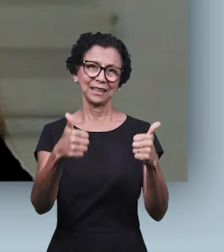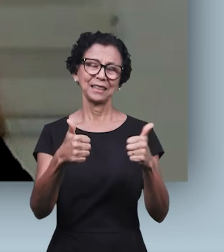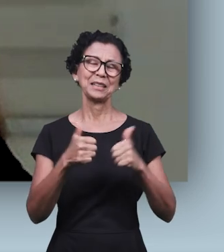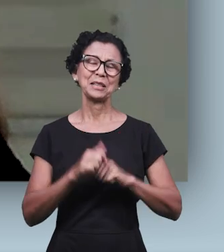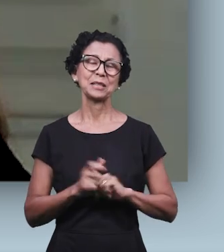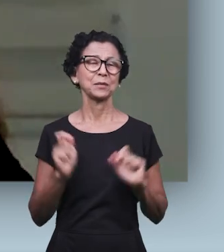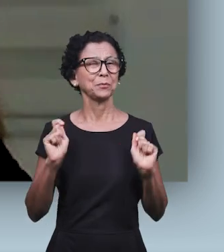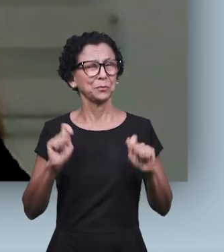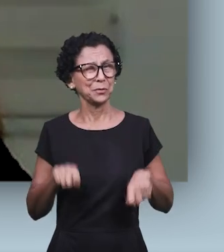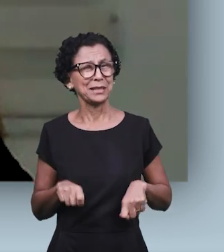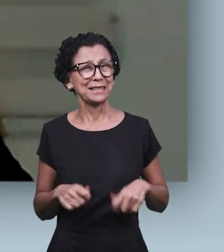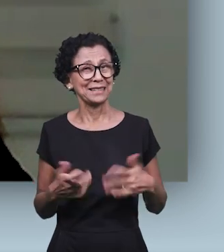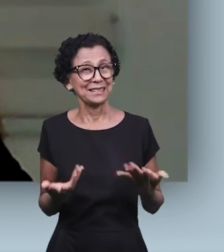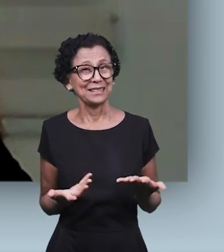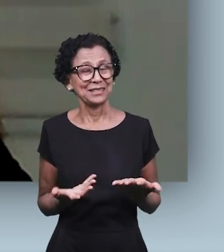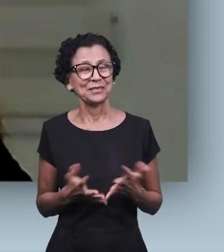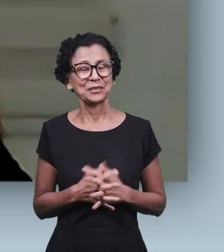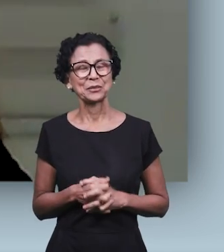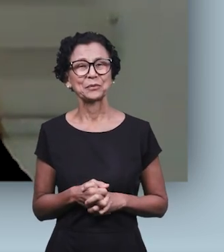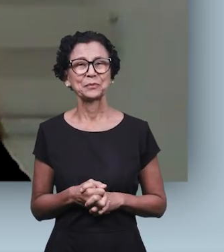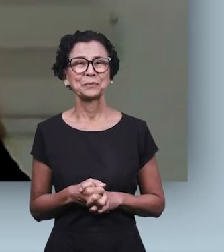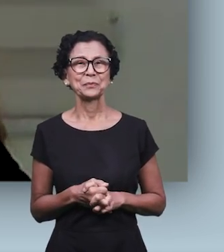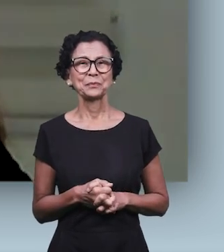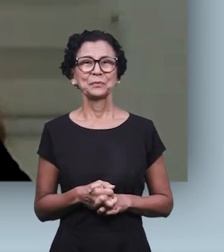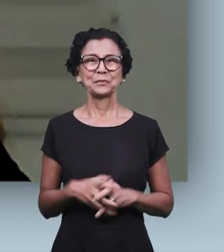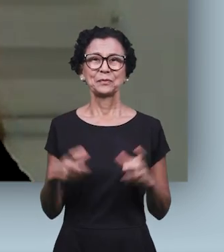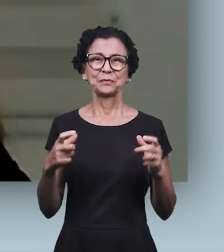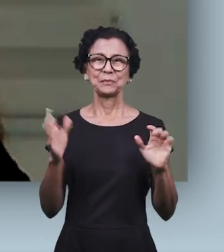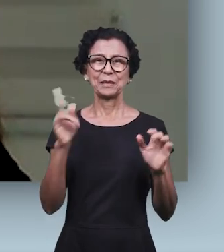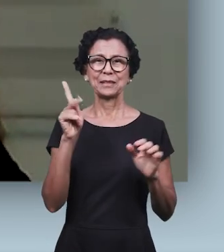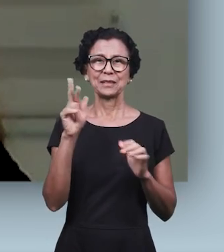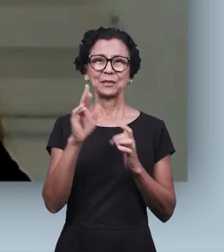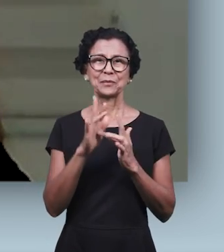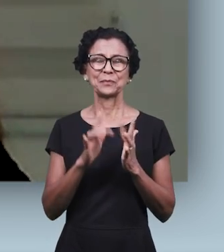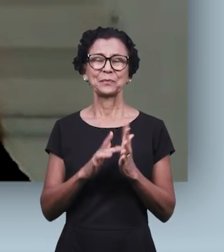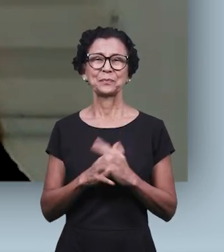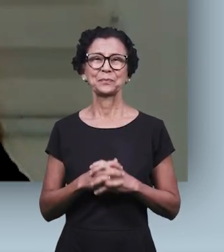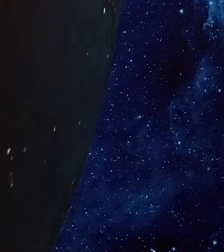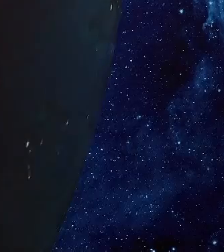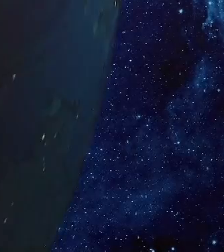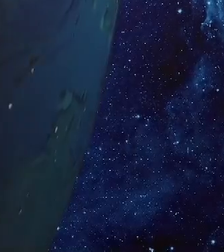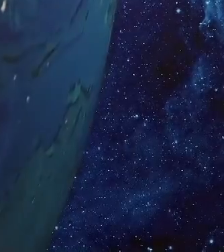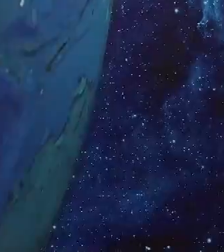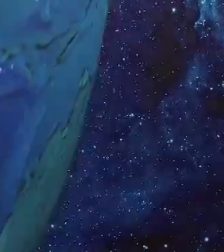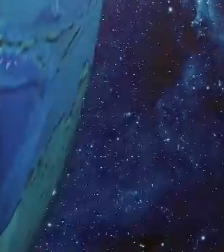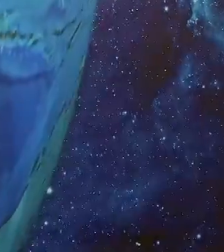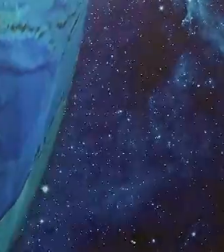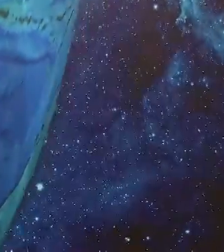for possível, né? Assim que as irmãs necessitarem de uma ajuda. Tá, irmãs? A paz do Senhor.